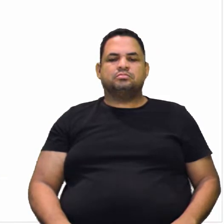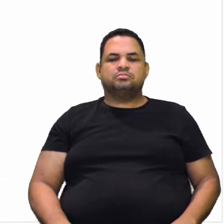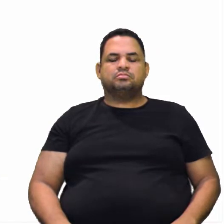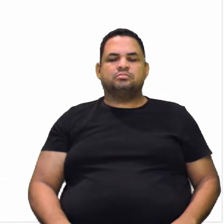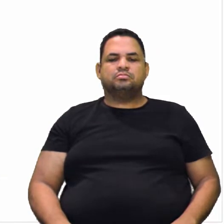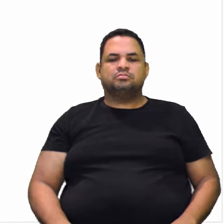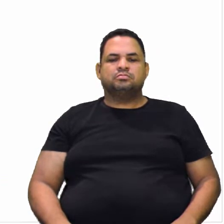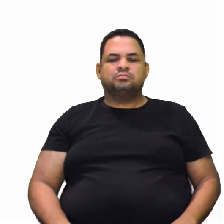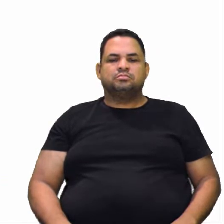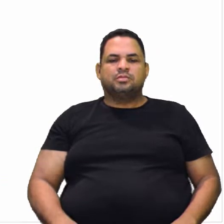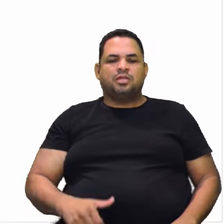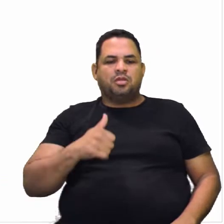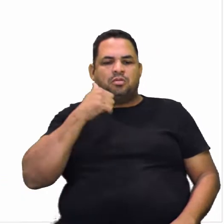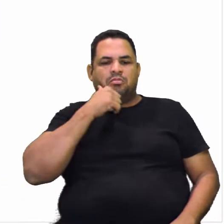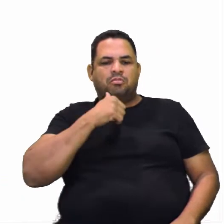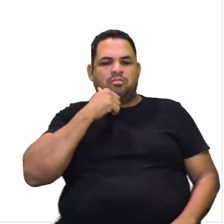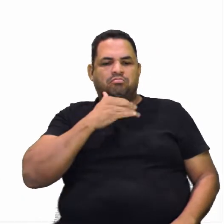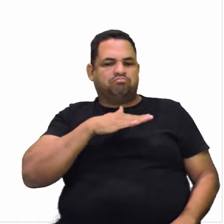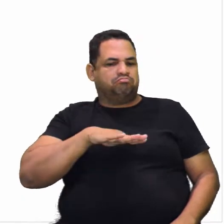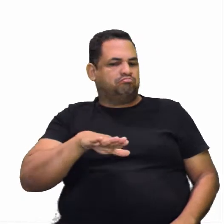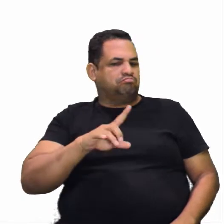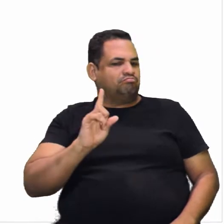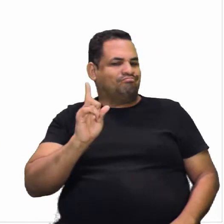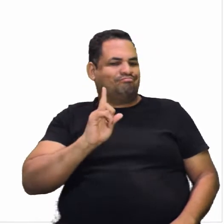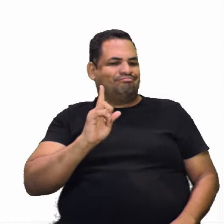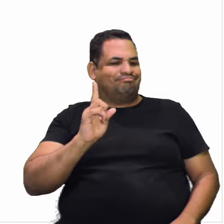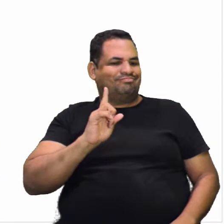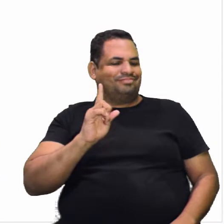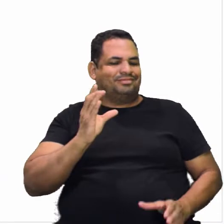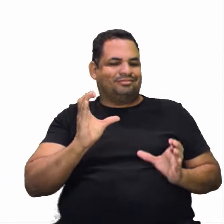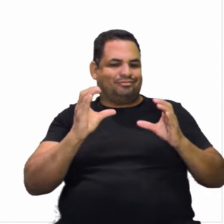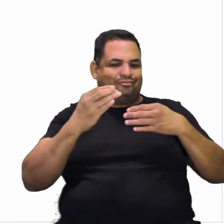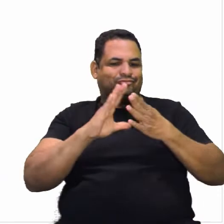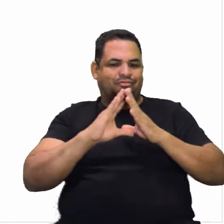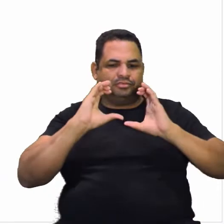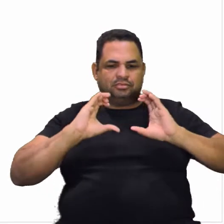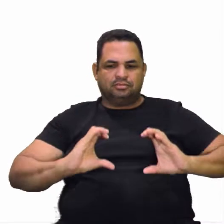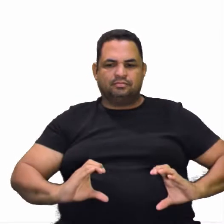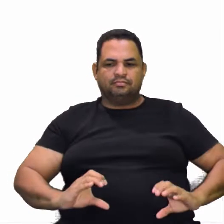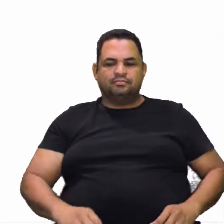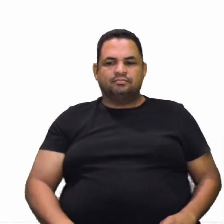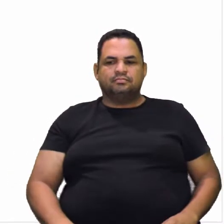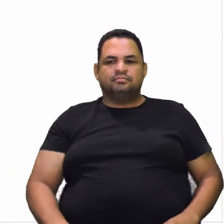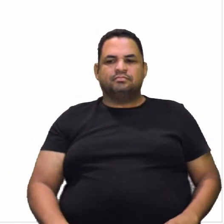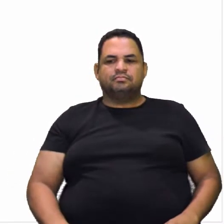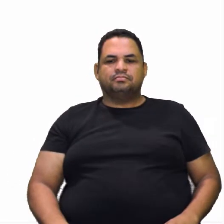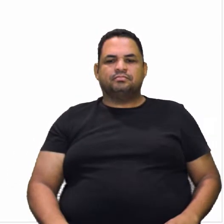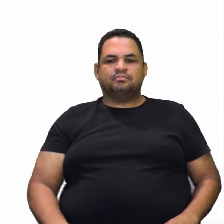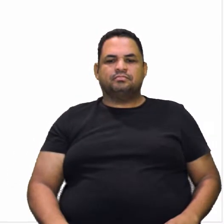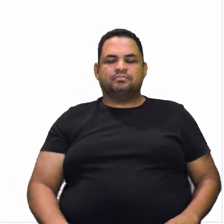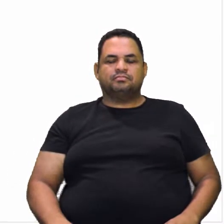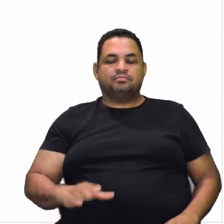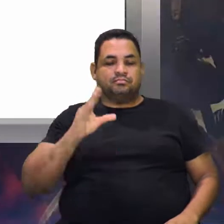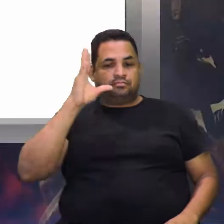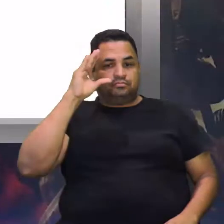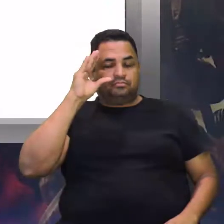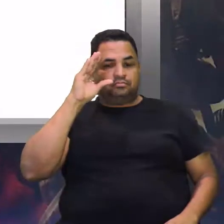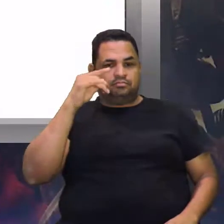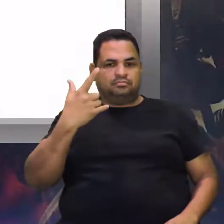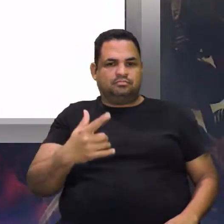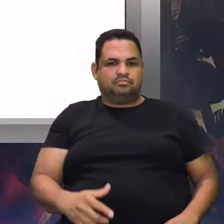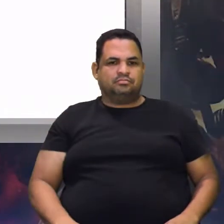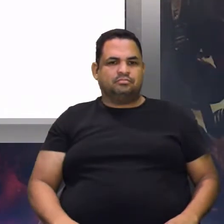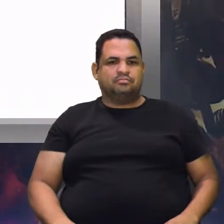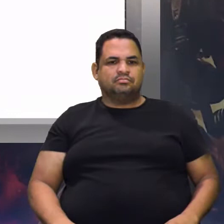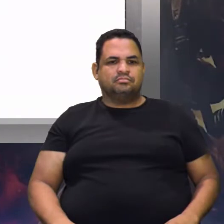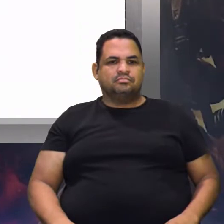As mulheres e as crianças não faziam parte do grupo de cidadão. O interessante, essa